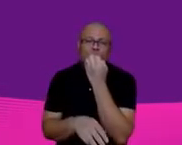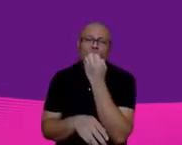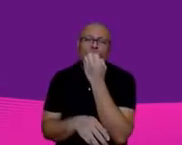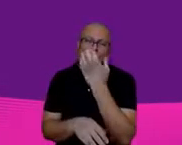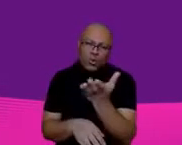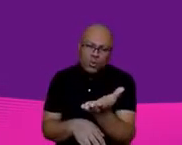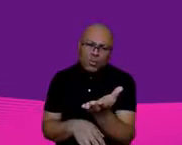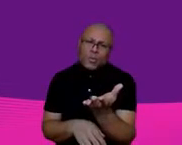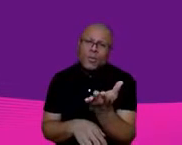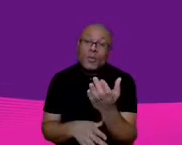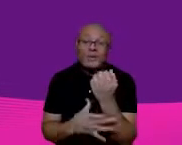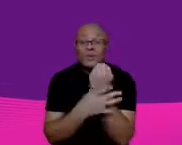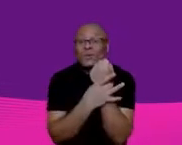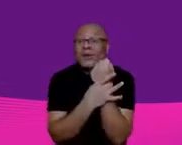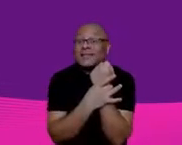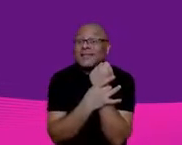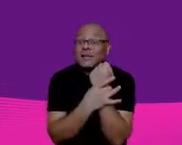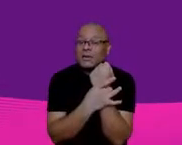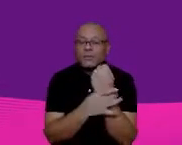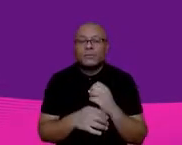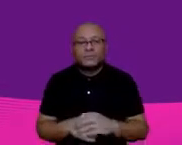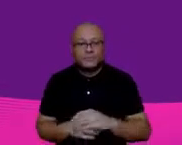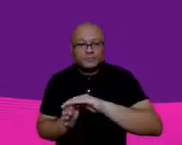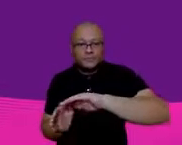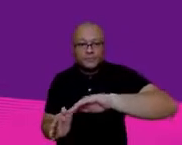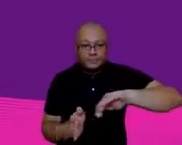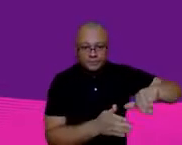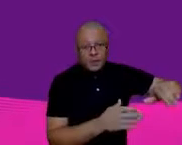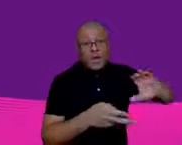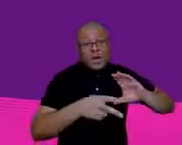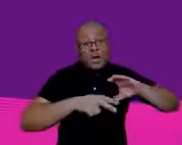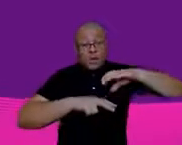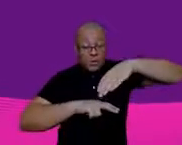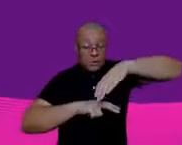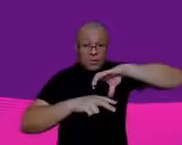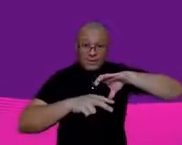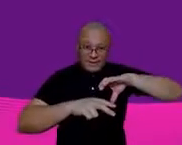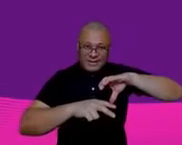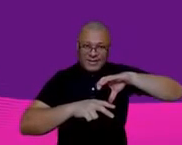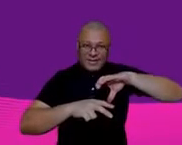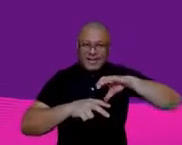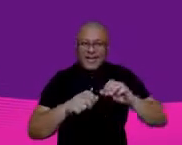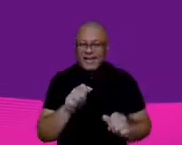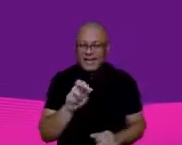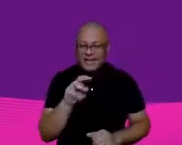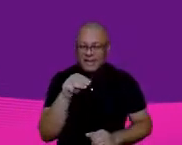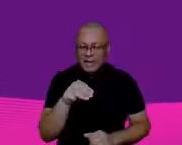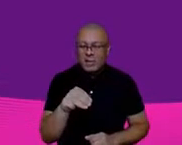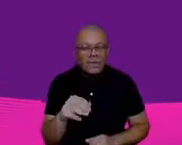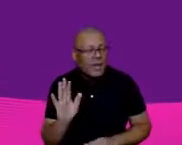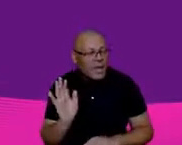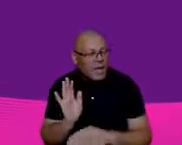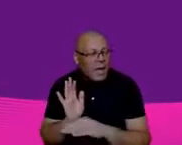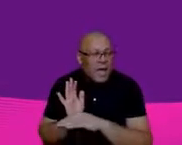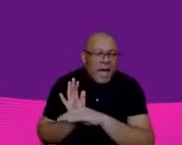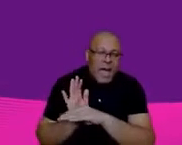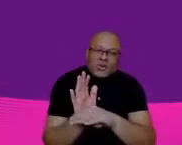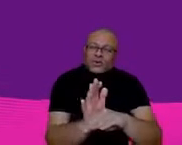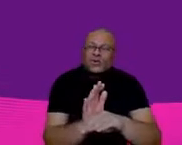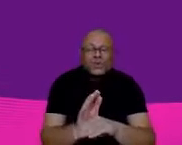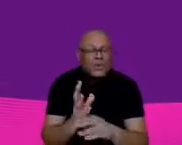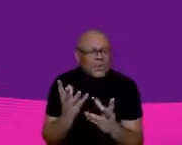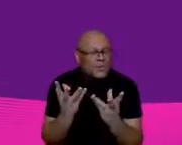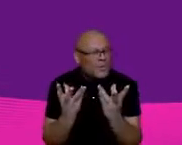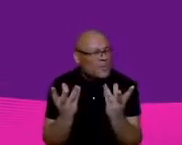seguro quanto a gente gostaria. A tomografia intraoperatória, essa traz benefícios enormes no resultado final. E a